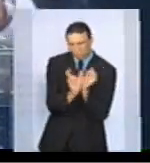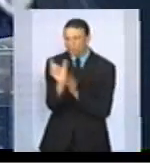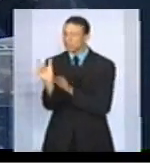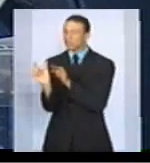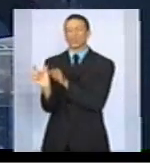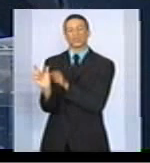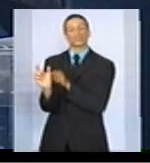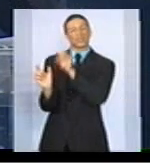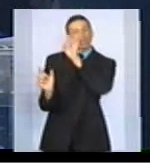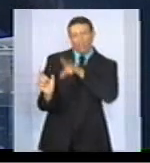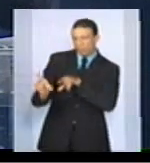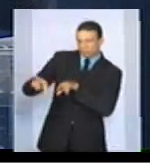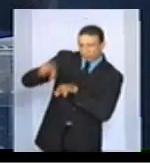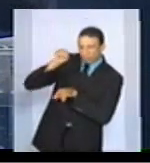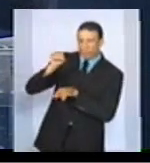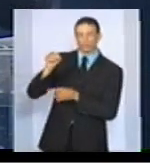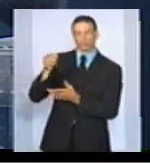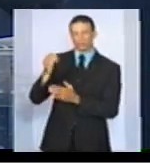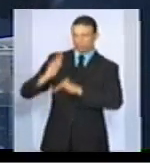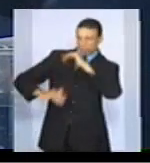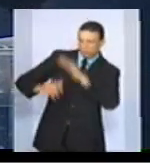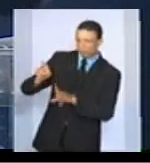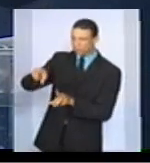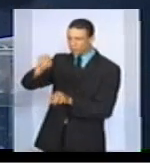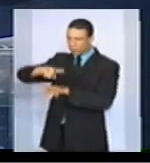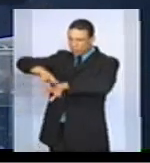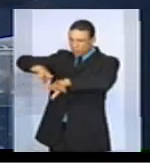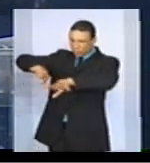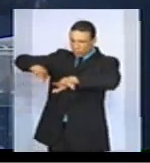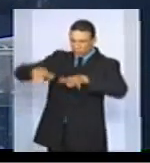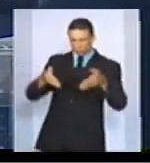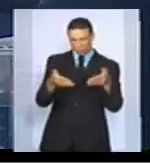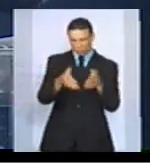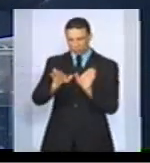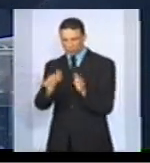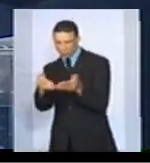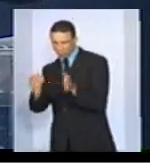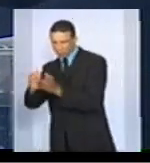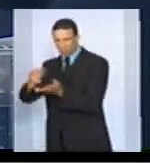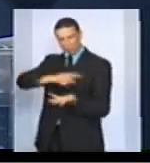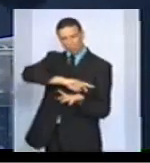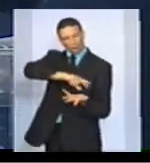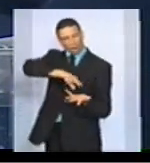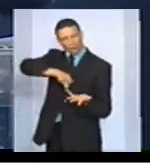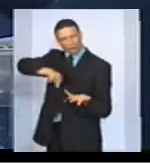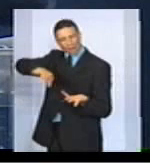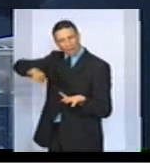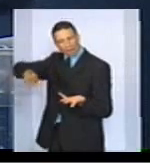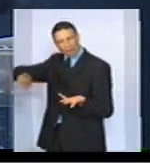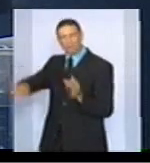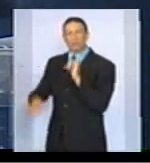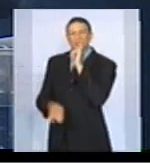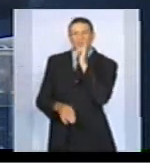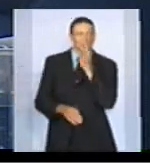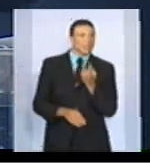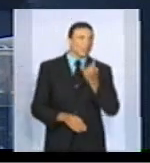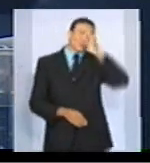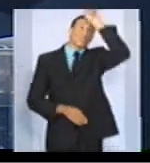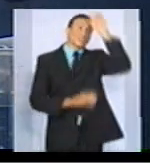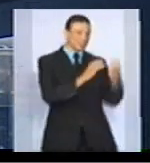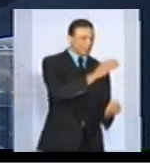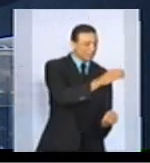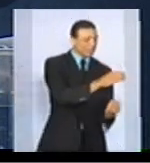e cada vez mais ela vai se especificando esses canais vão se multiplicando né então se cria Sei lá o canal do golfe